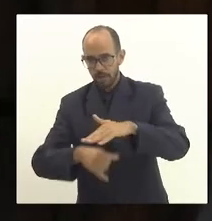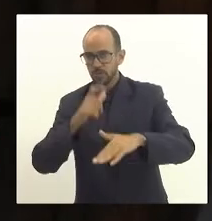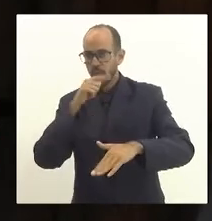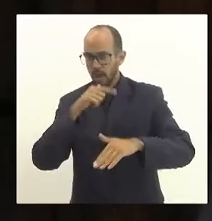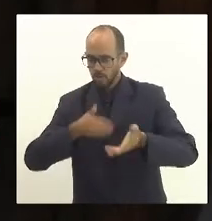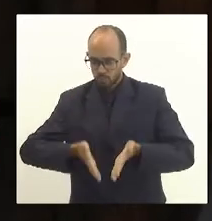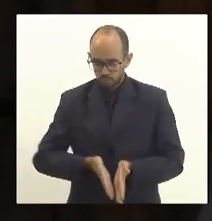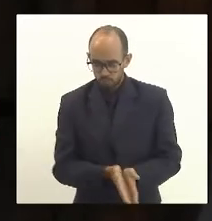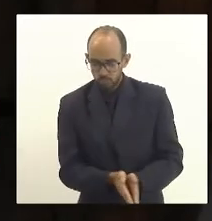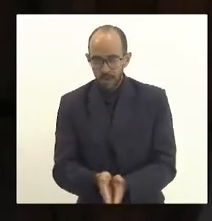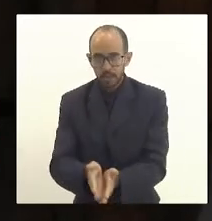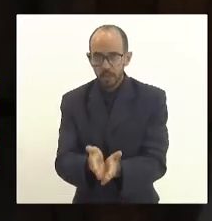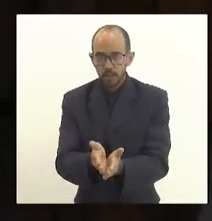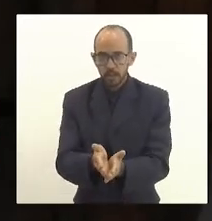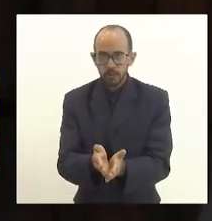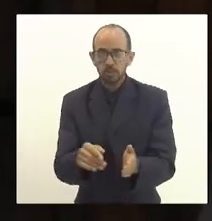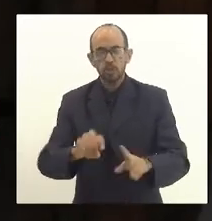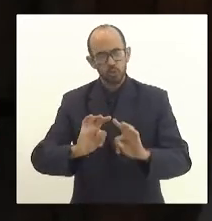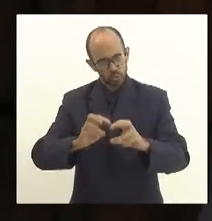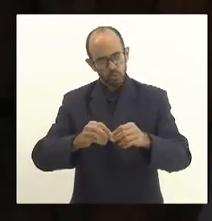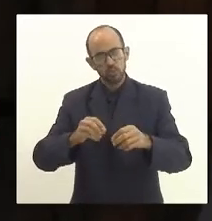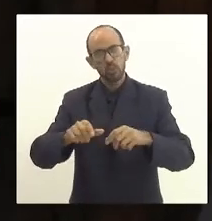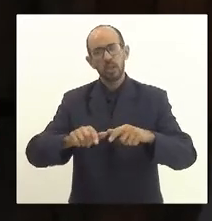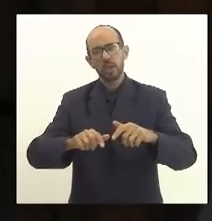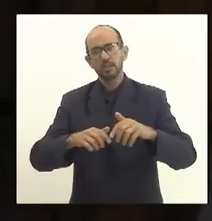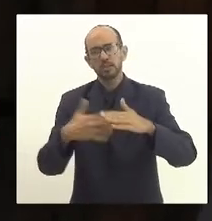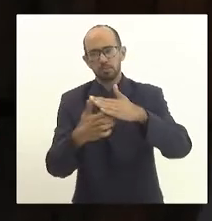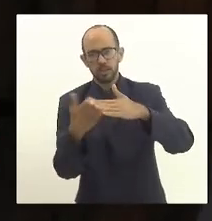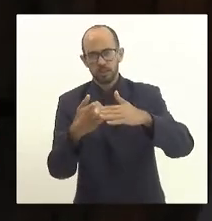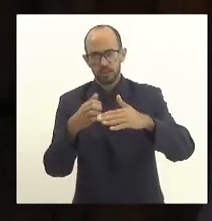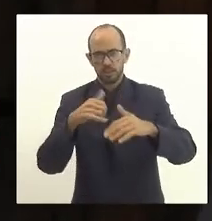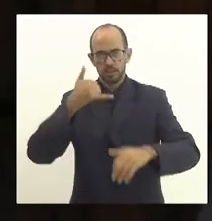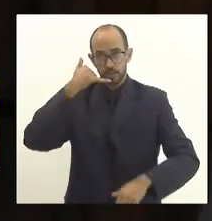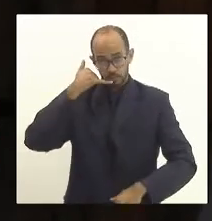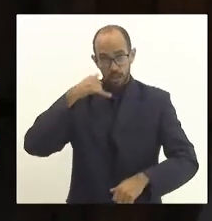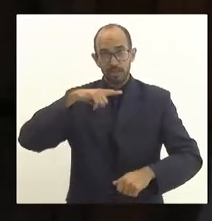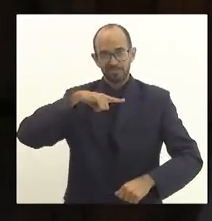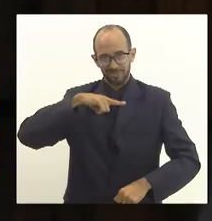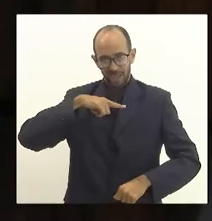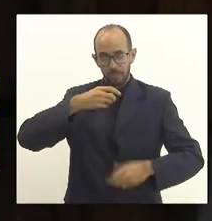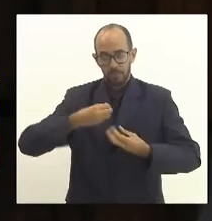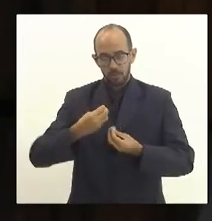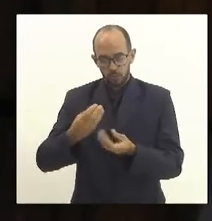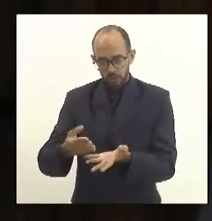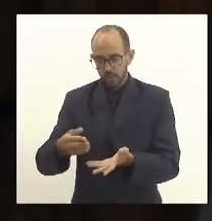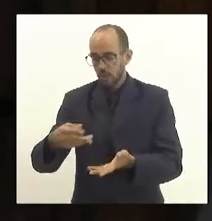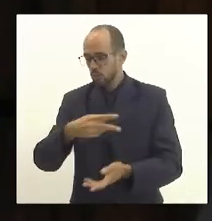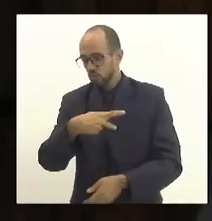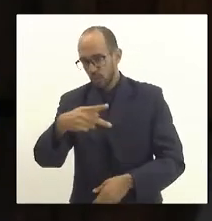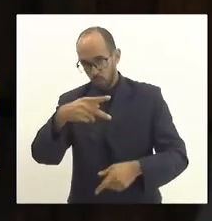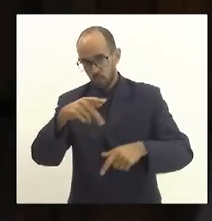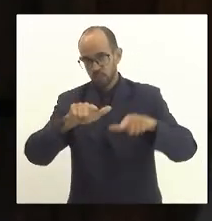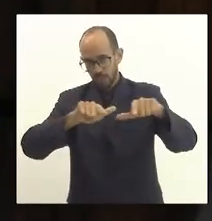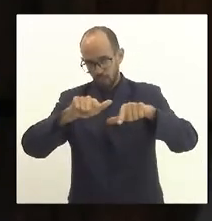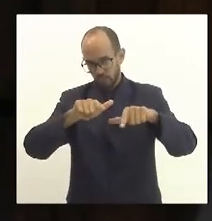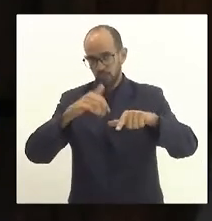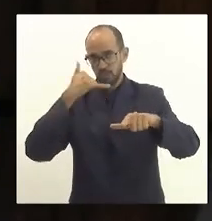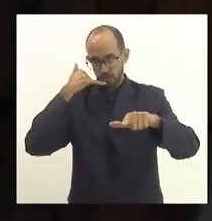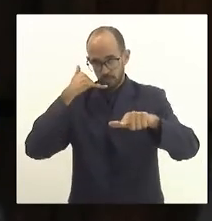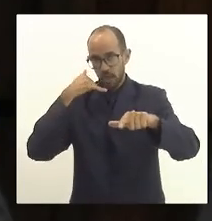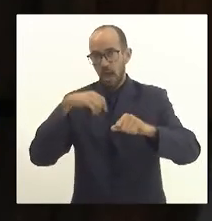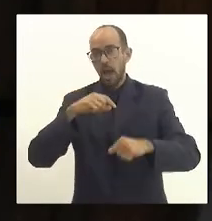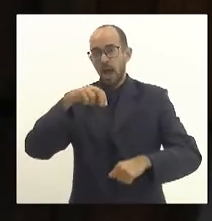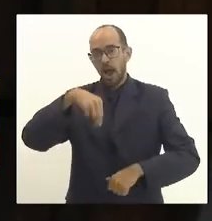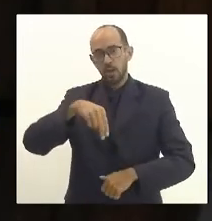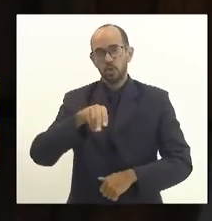as operadoras têm de disponível hoje da tecnologia para prover o serviço para as senhoras e para os senhores, a Nokia é um